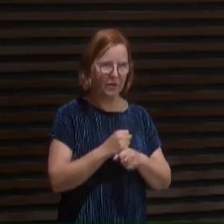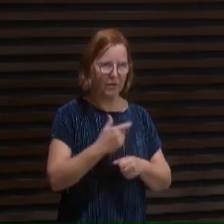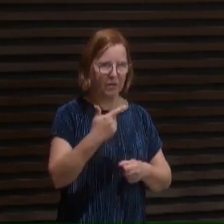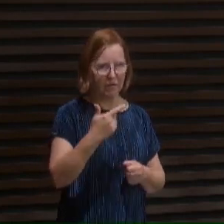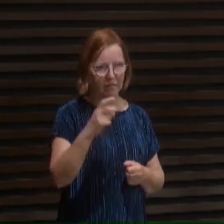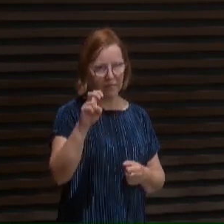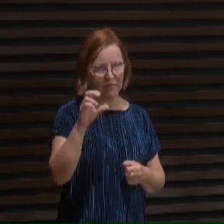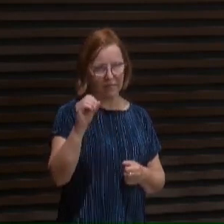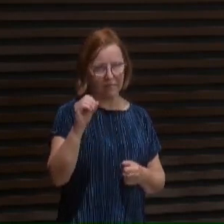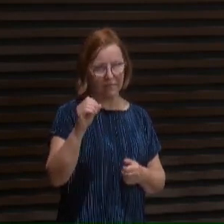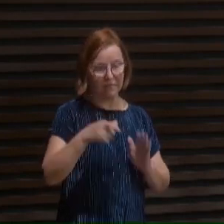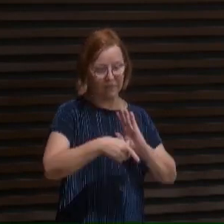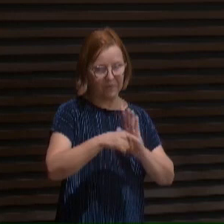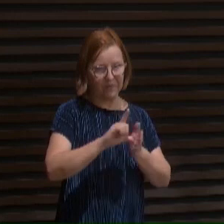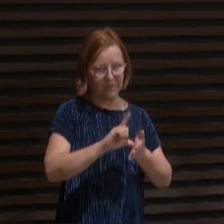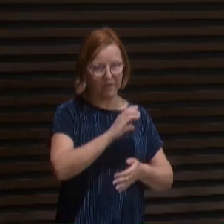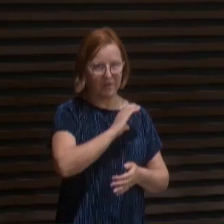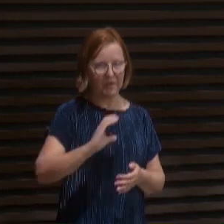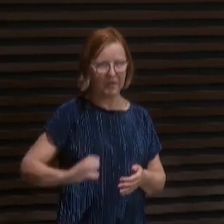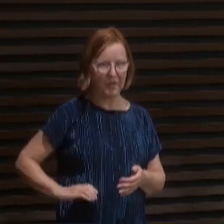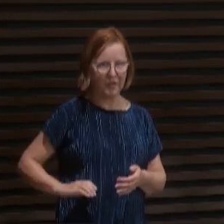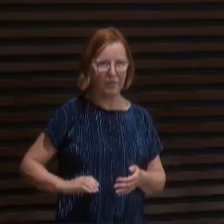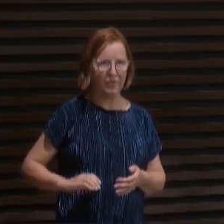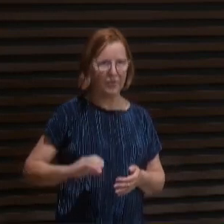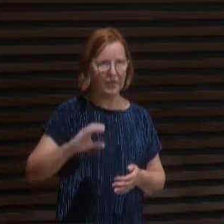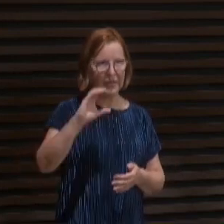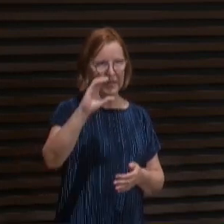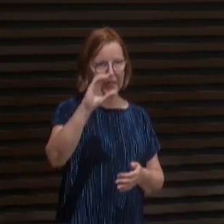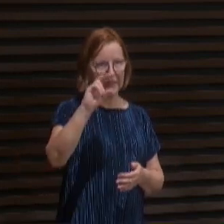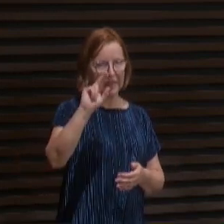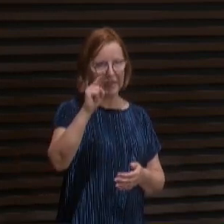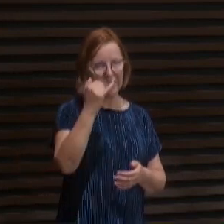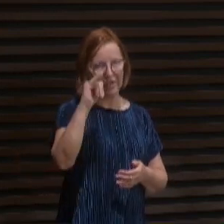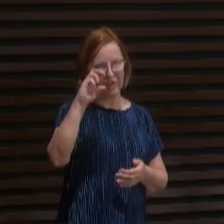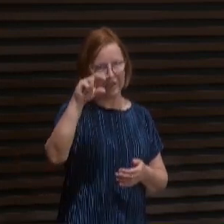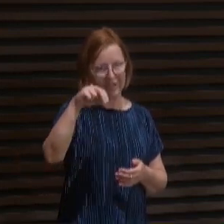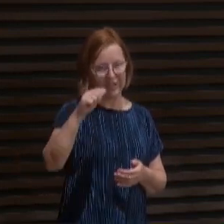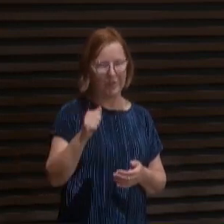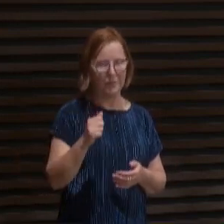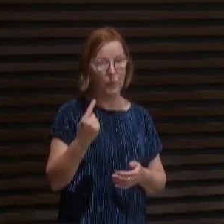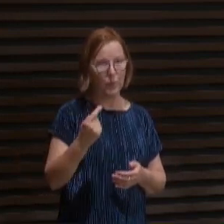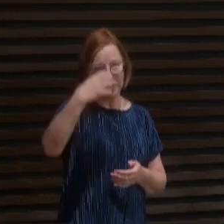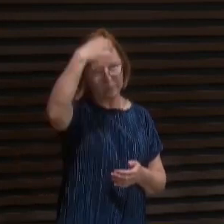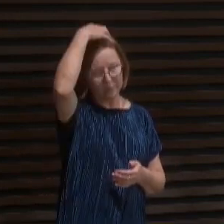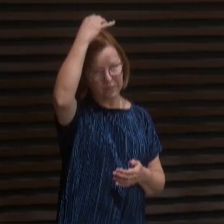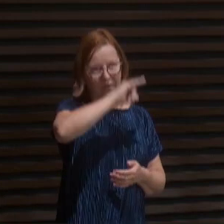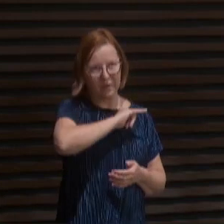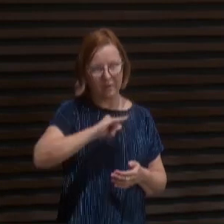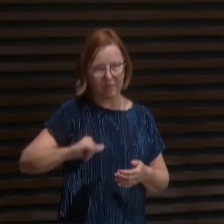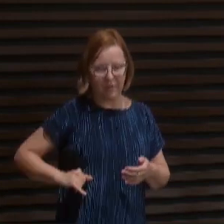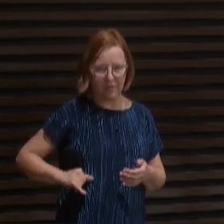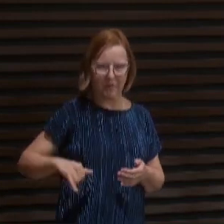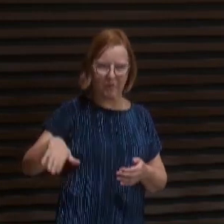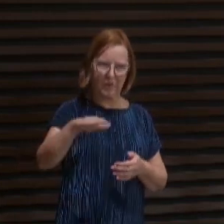250 a.C., na China. Um certo príncipe da região de